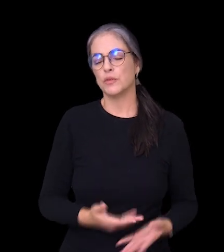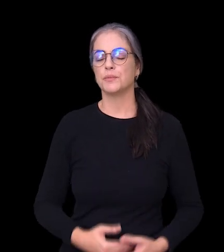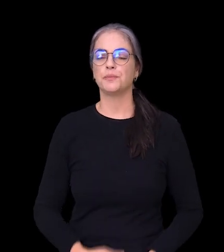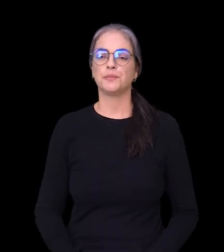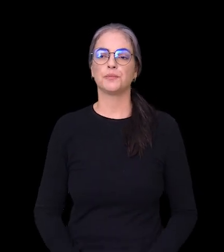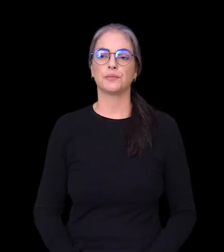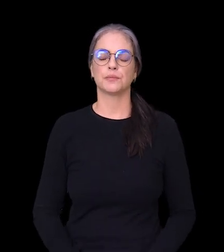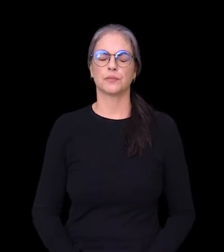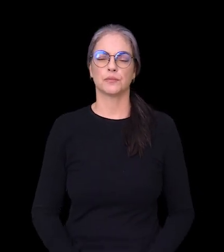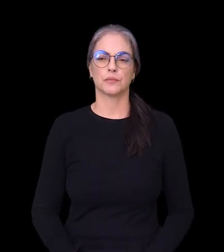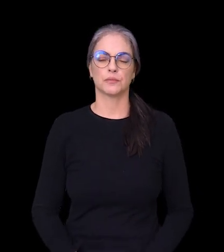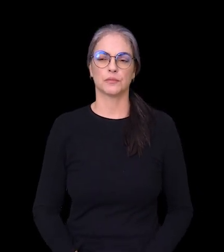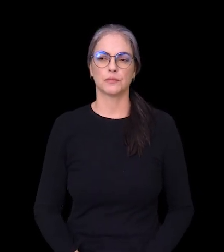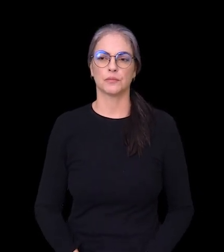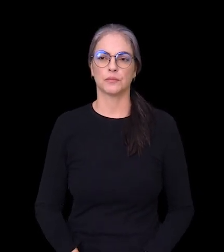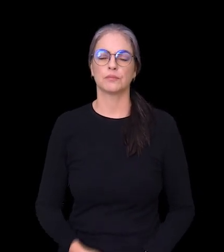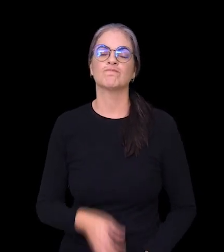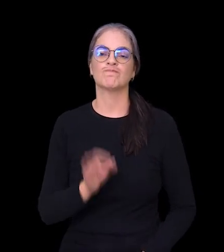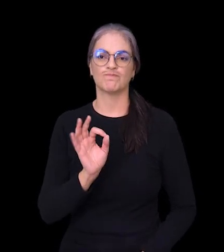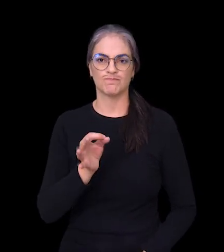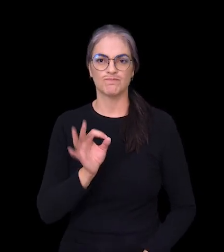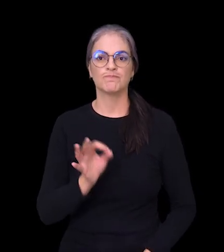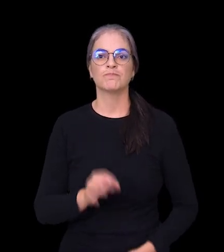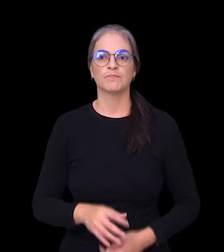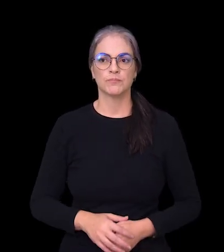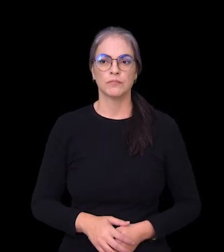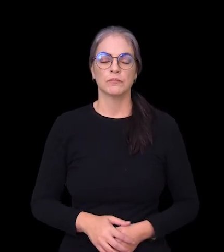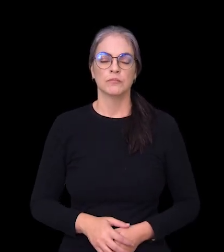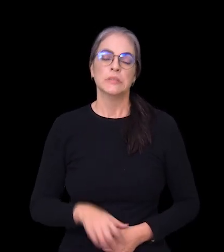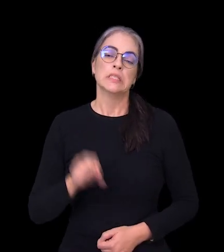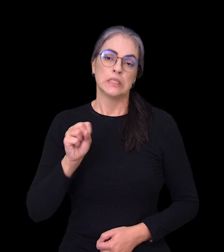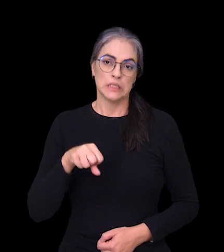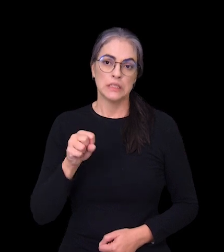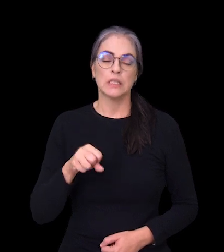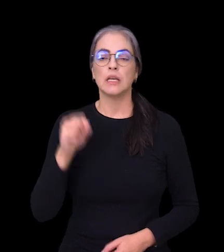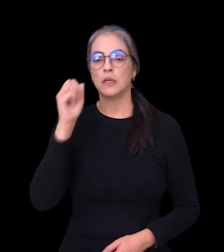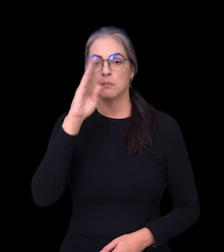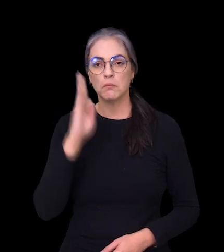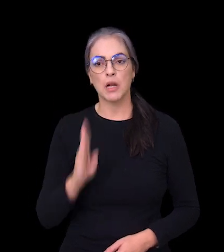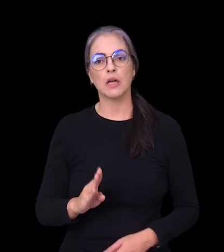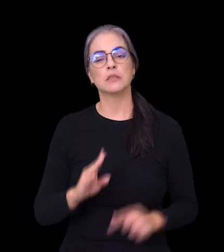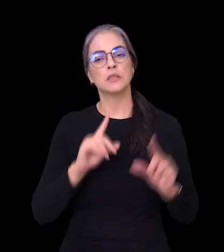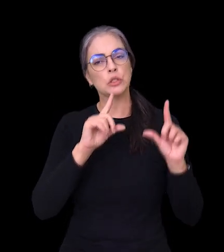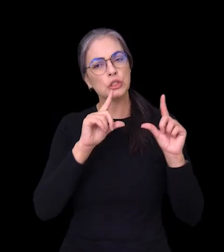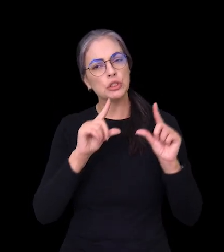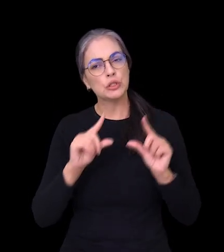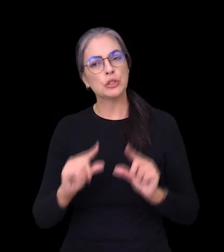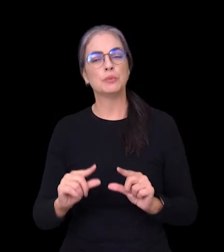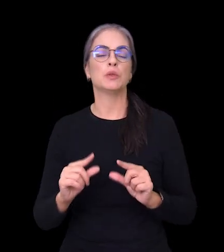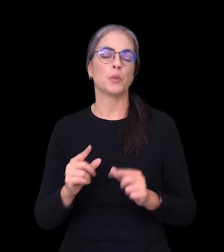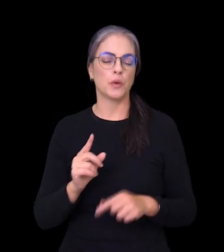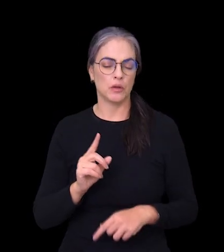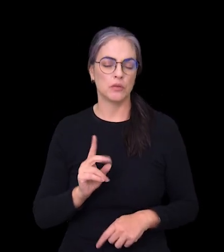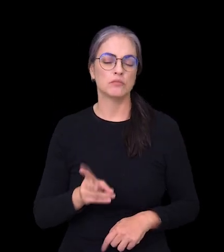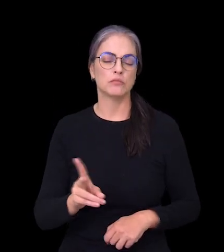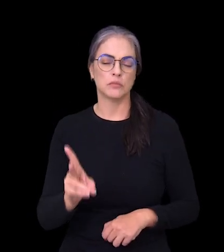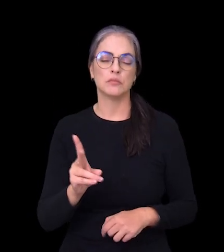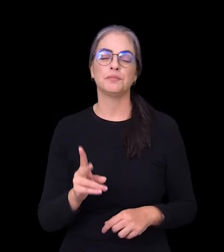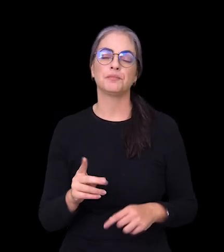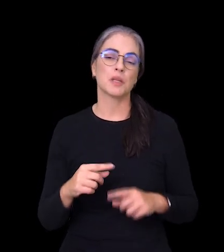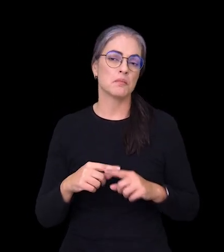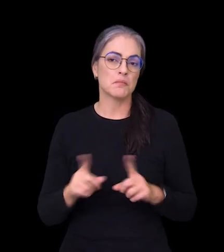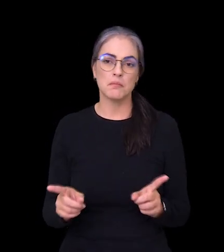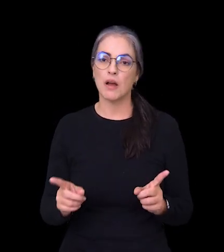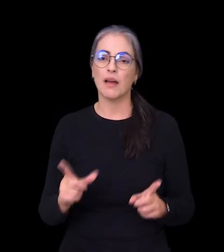Então, de fato, apesar dessa queda contínua, né? Ana Cunha, Fundo de População das Nações Unidas. Gravidez na